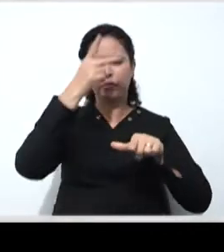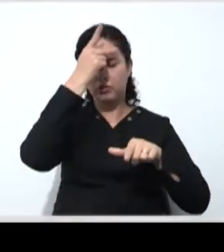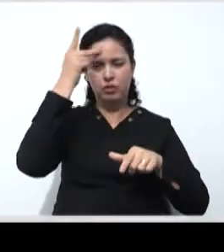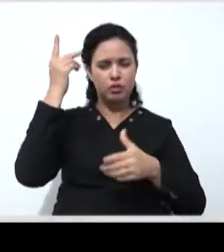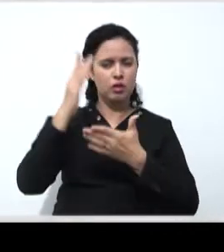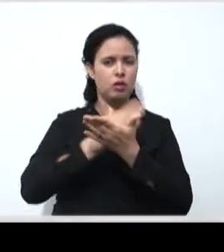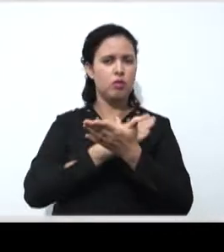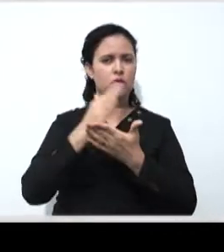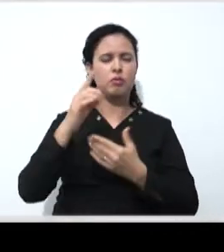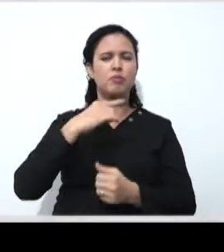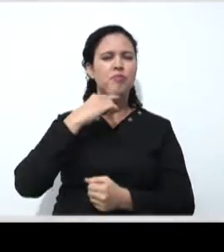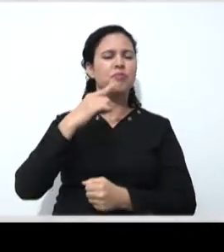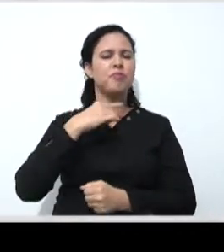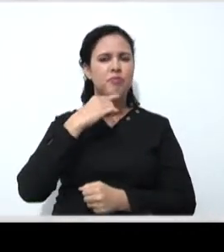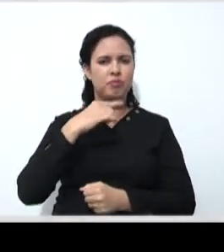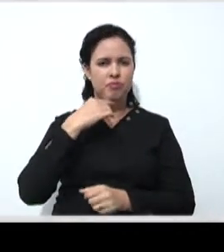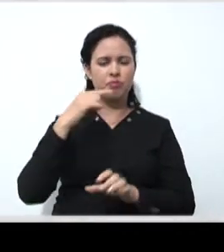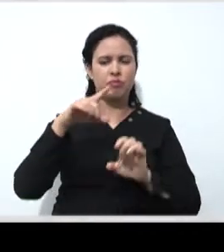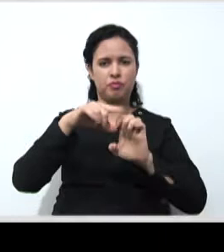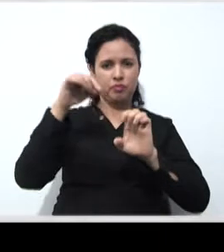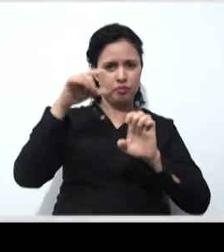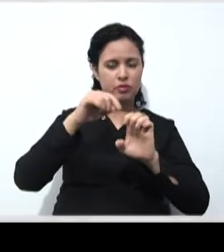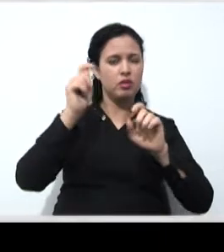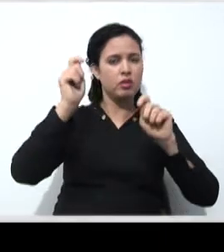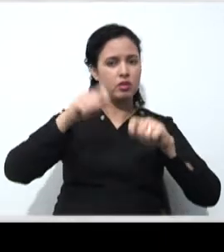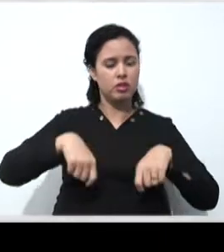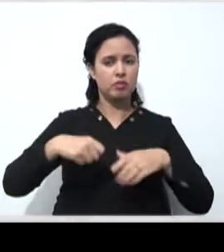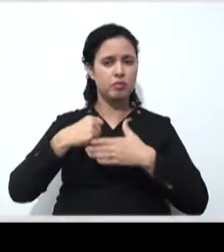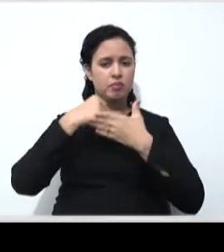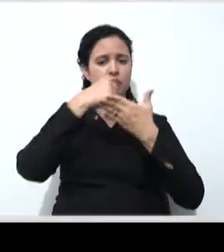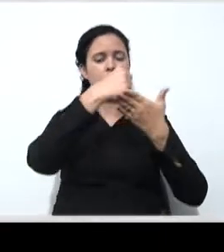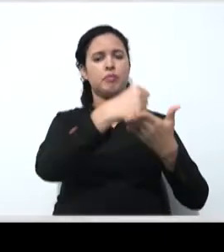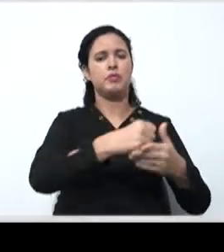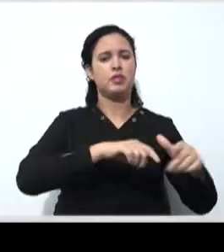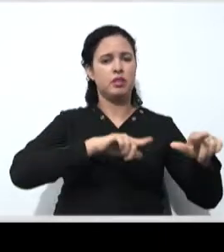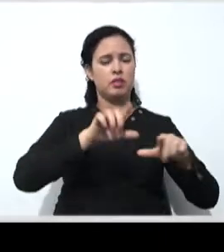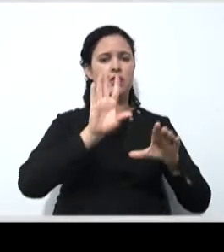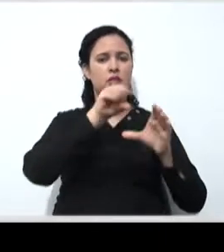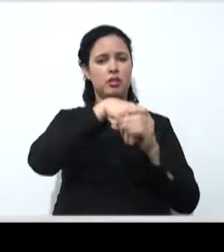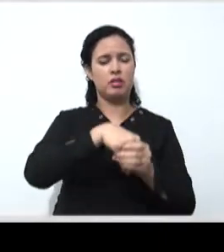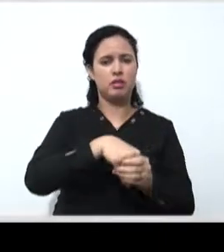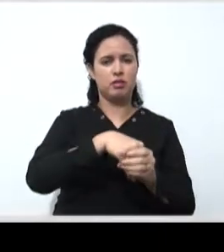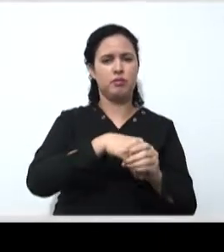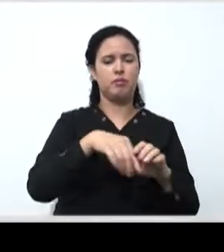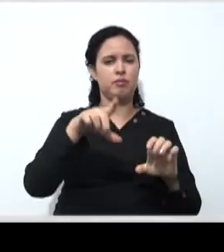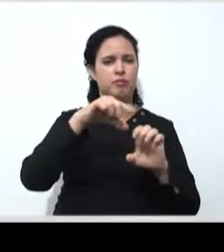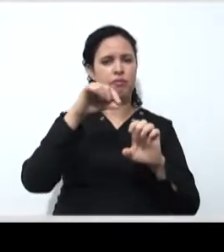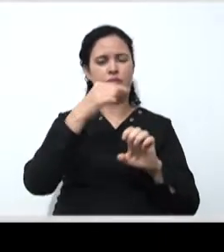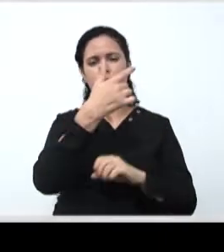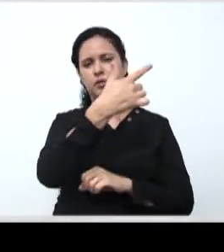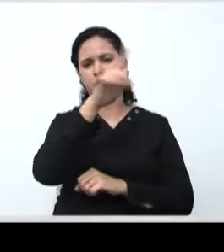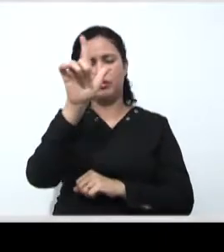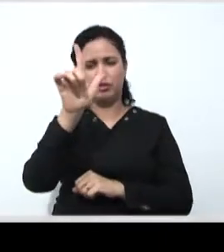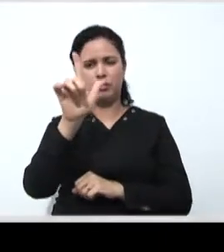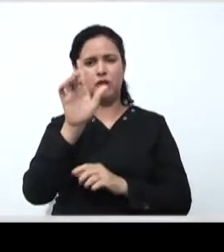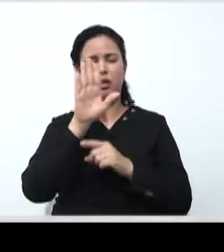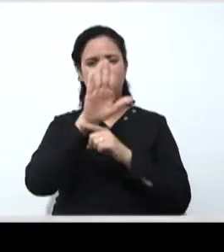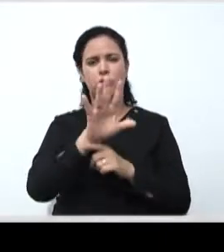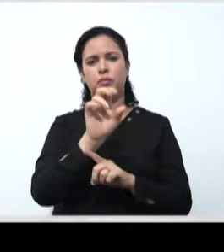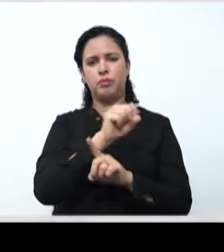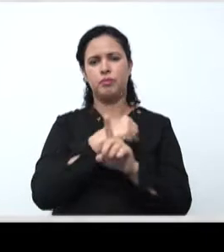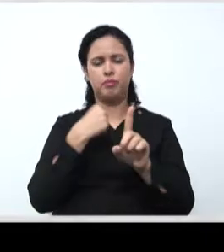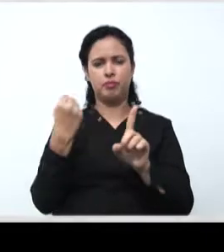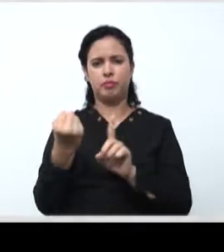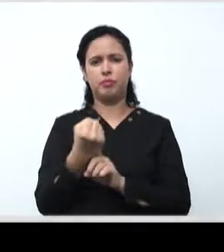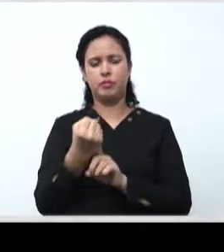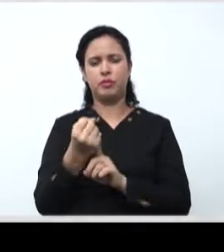não conseguem empreender, elas podem também trabalhar no empreendimento de outras pessoas. Então, ajuda também o social. E com